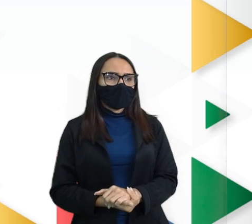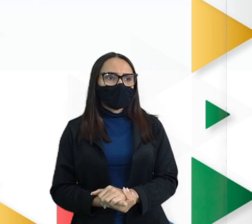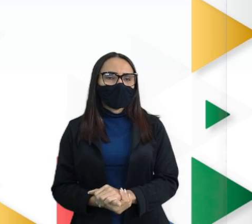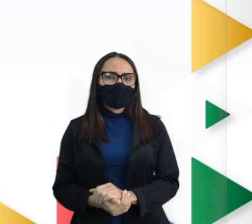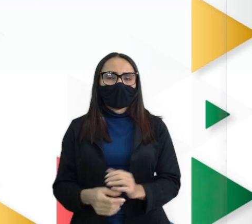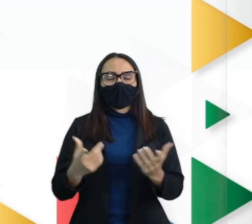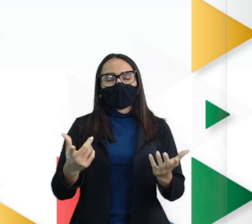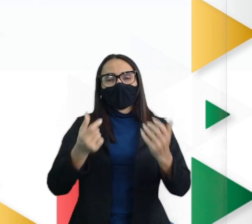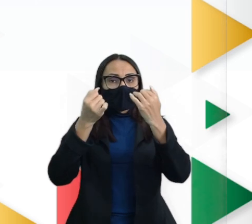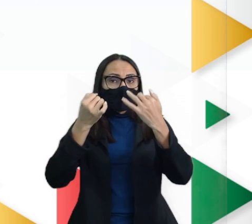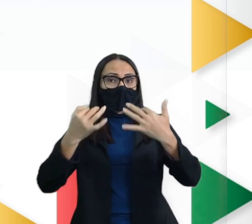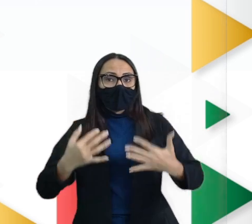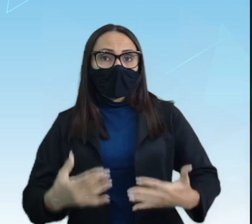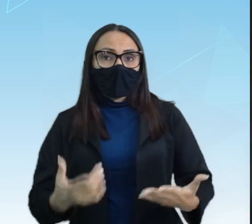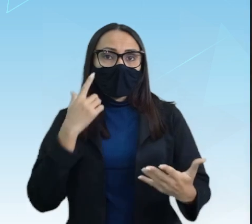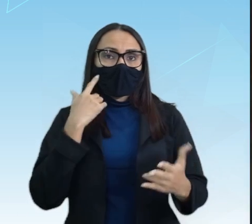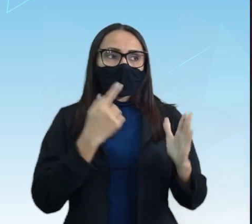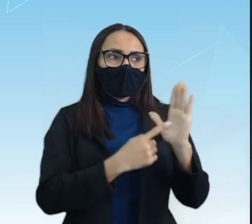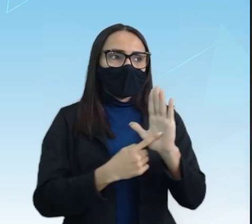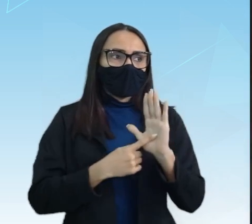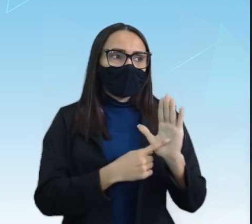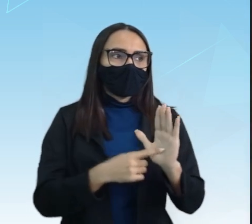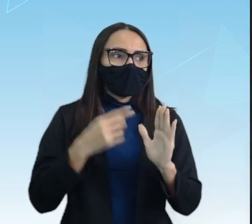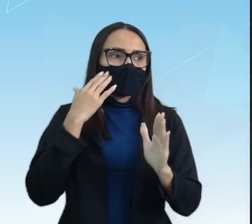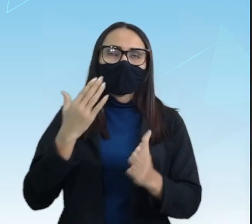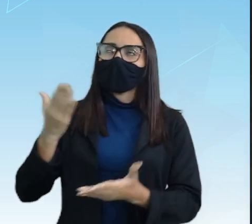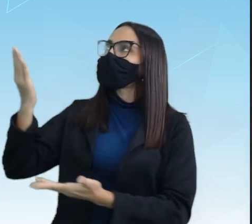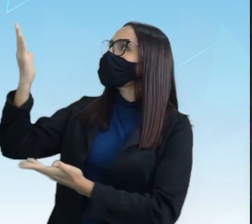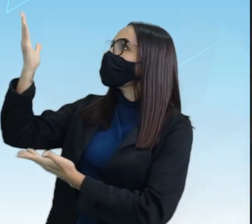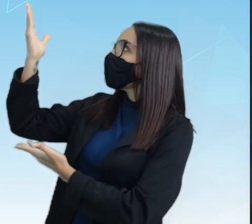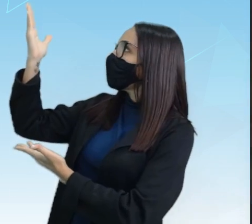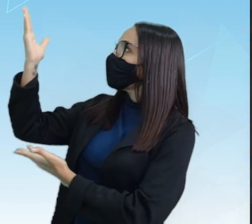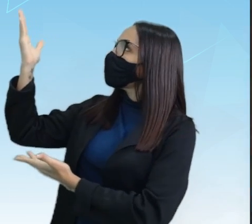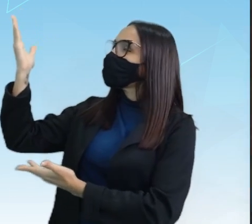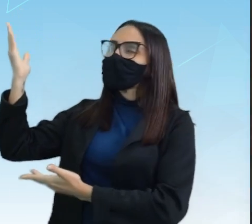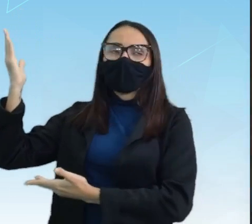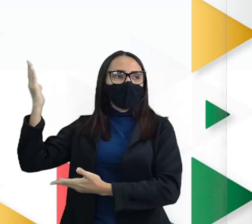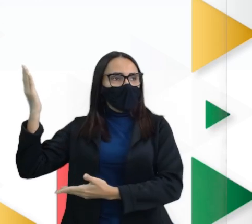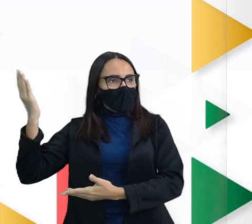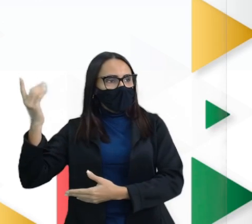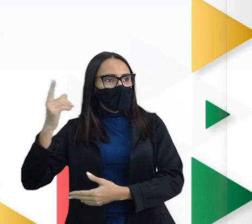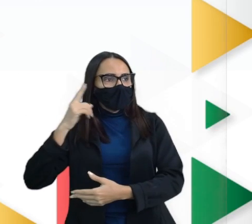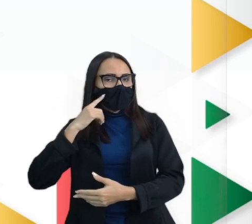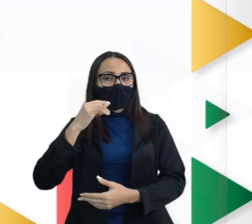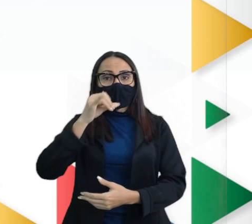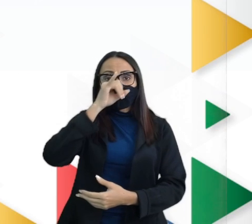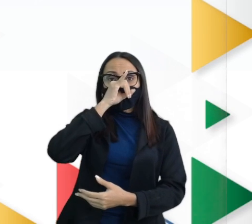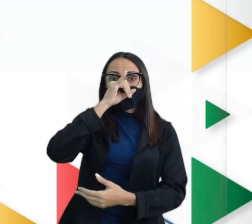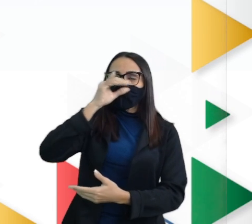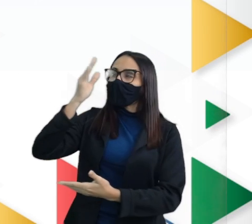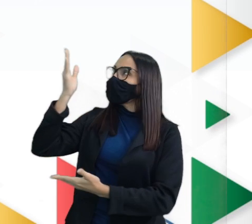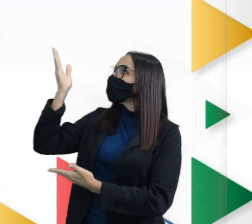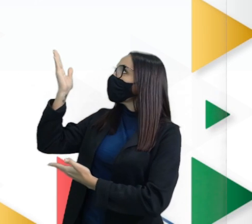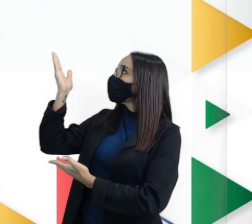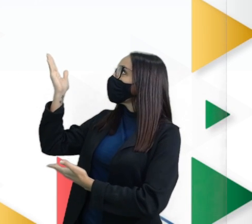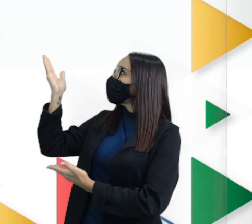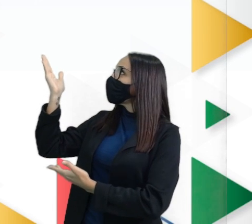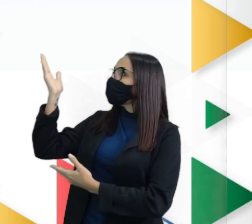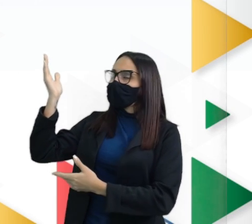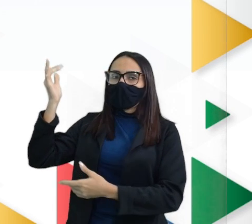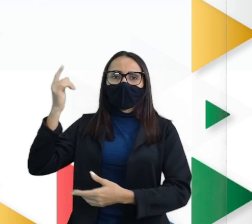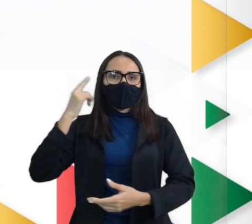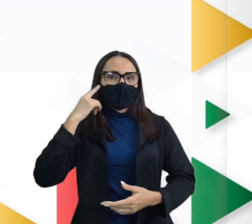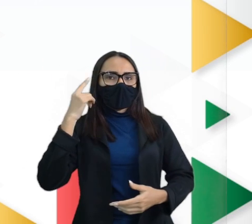eu acabei de falar tá mostrando no slide para você, bebê. Tá vendo? O porquinho, que é comidinha suína, quem come. Olha a nossa